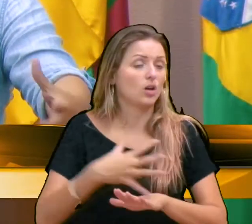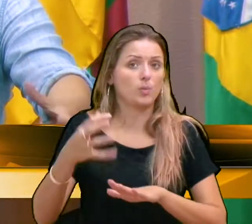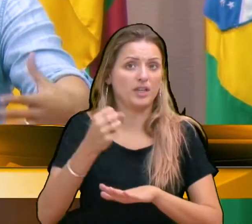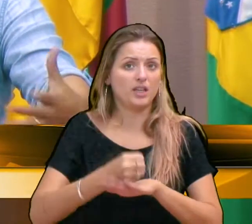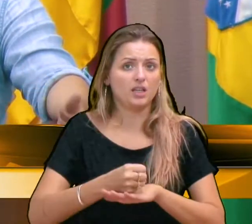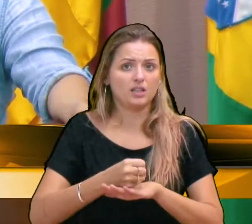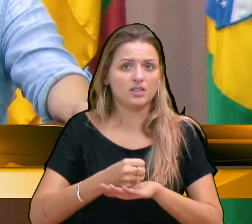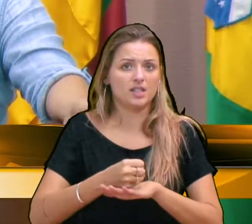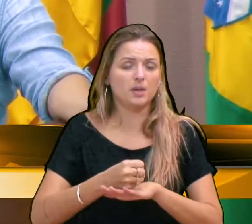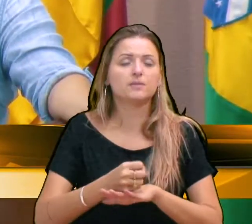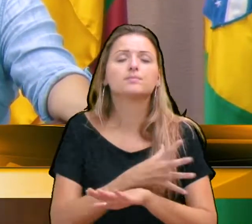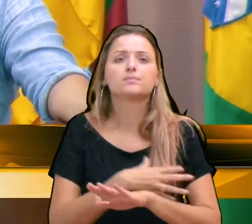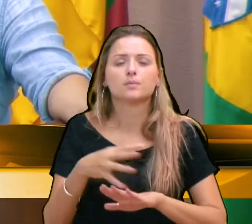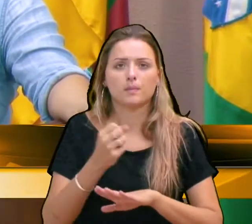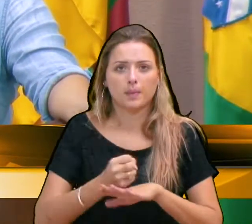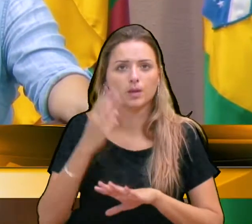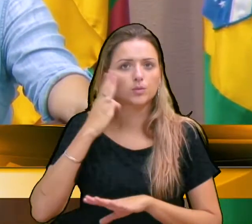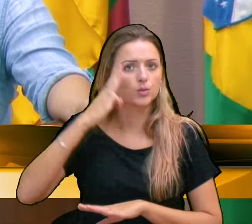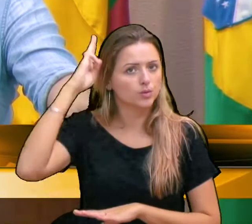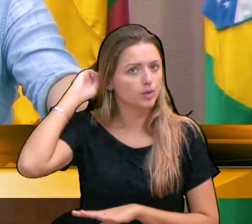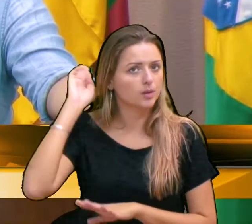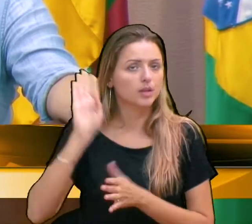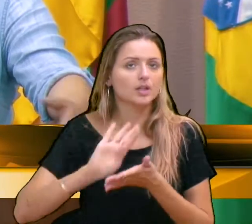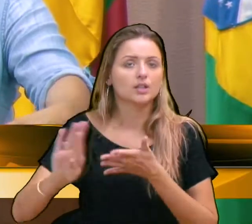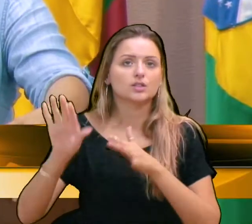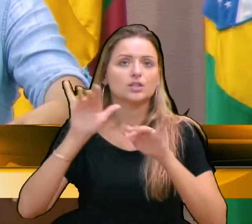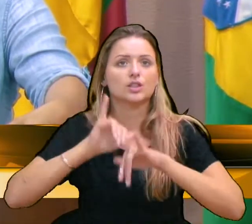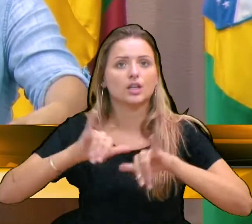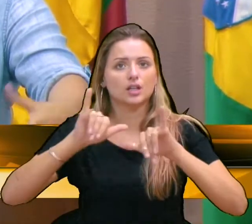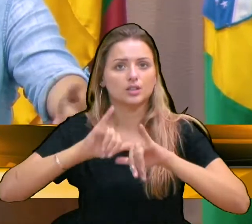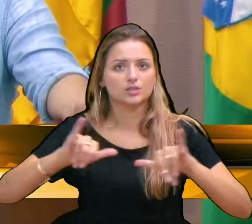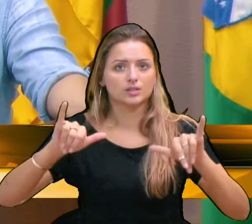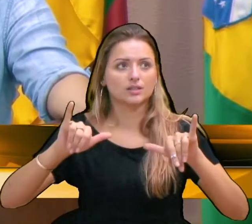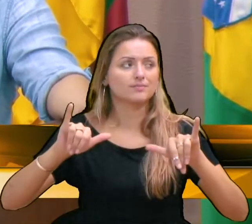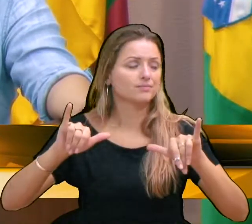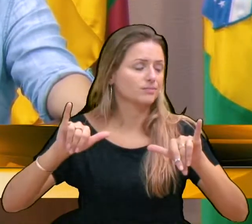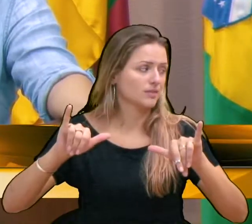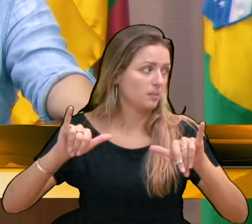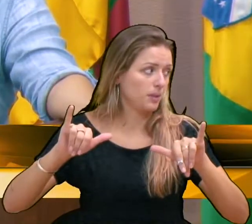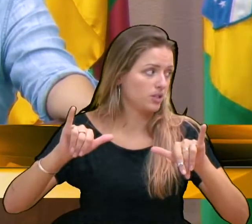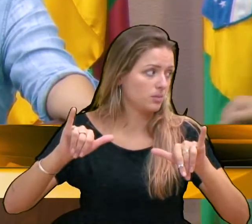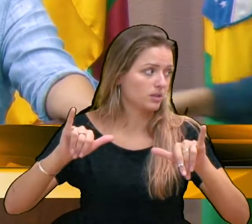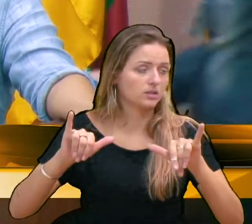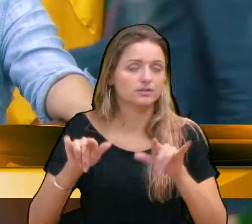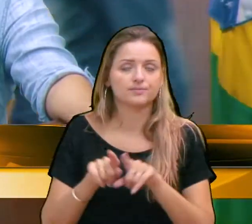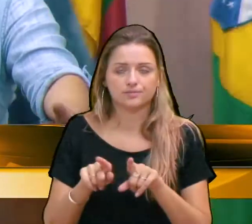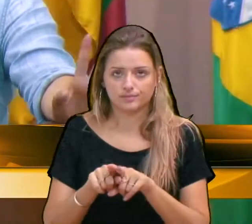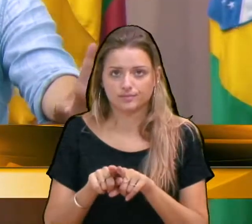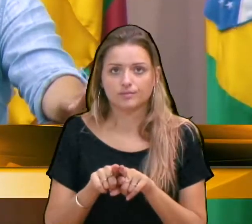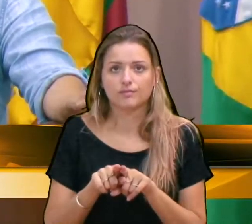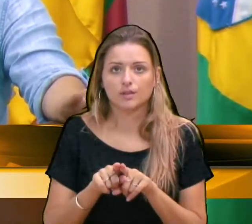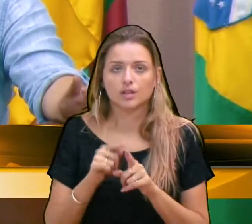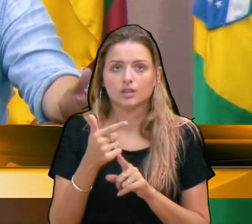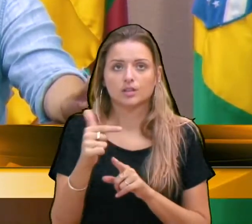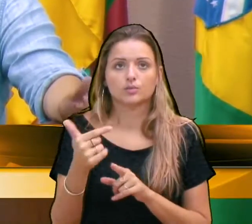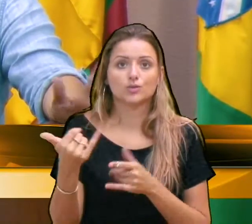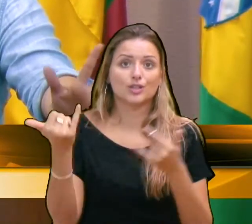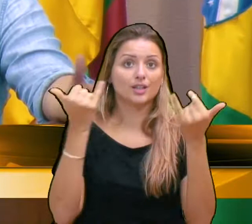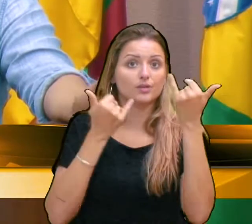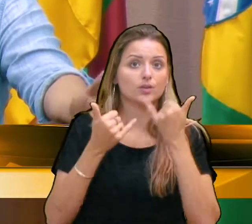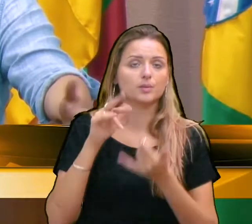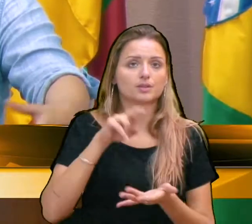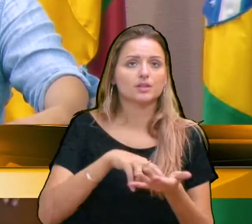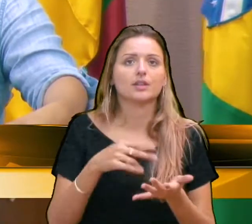Previdência era deficitária e tal, e foram obrigados a retirar a propaganda, né, de vinculação, porque não tinha informação real. Então, acho que a gente começa a pensar,